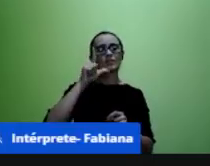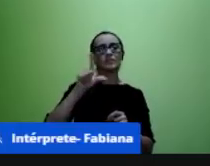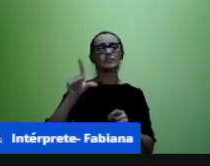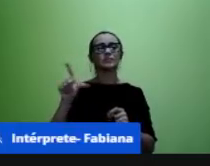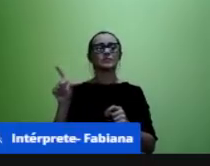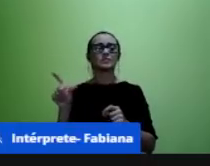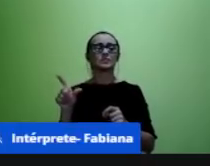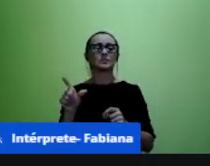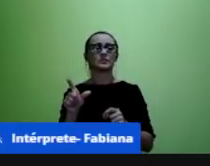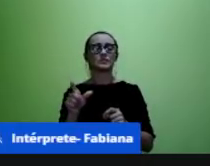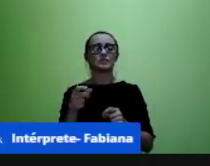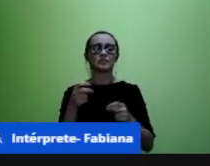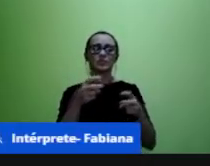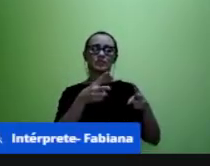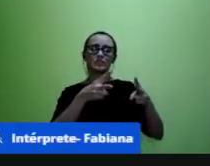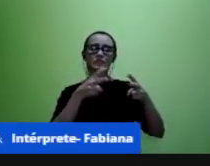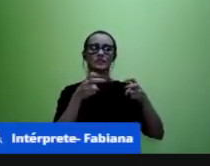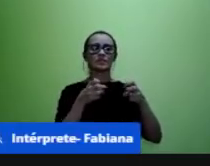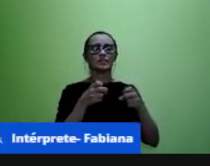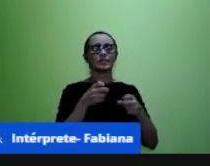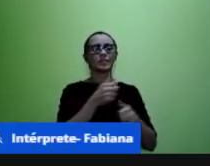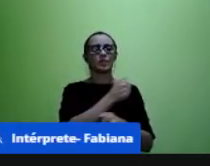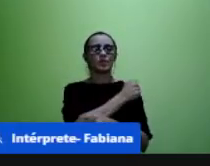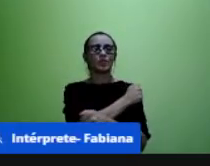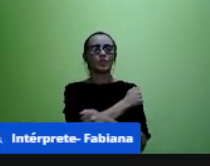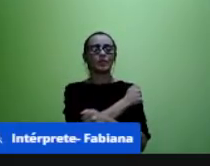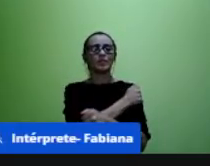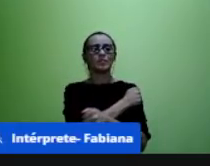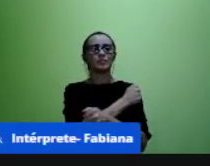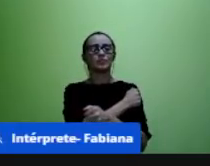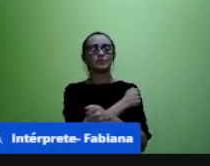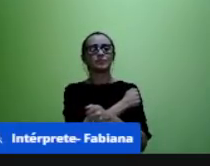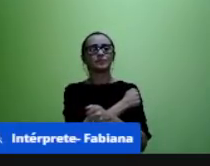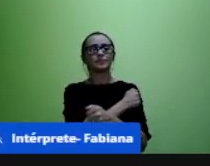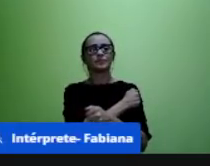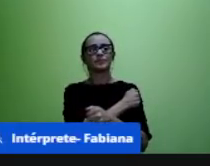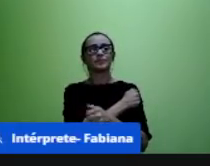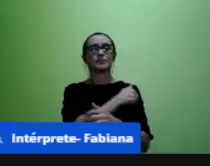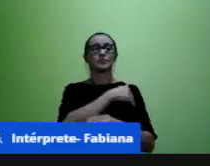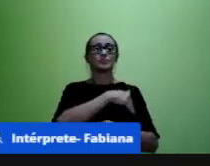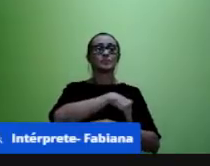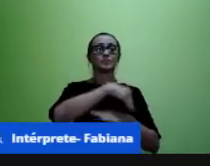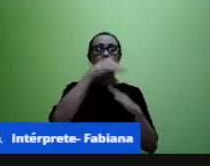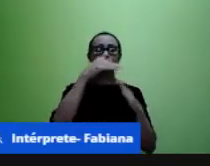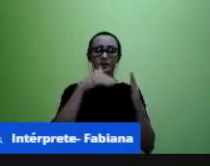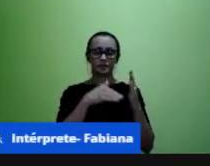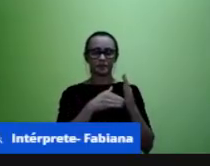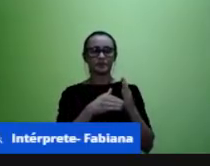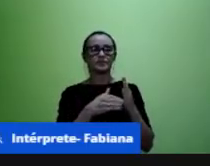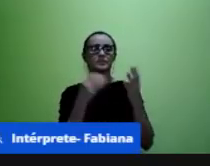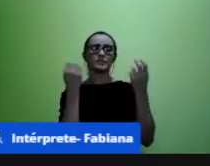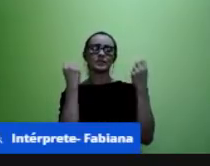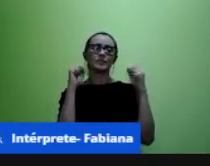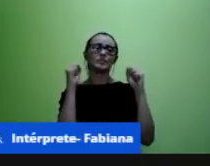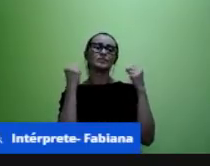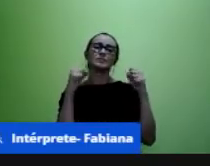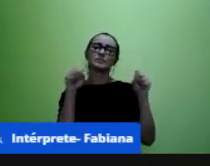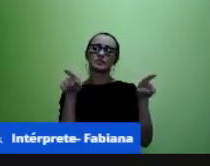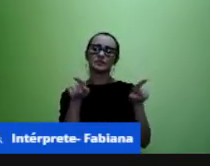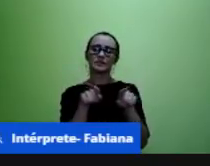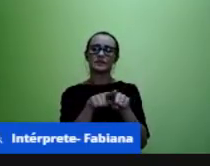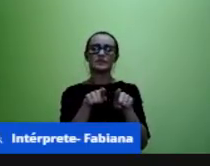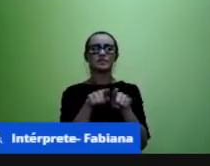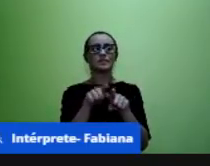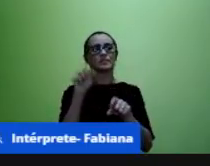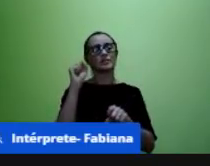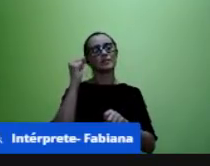esse nosso aluno de uma forma integral, né? Então, na educação física também vai acontecer isso. Por